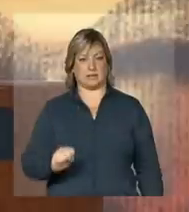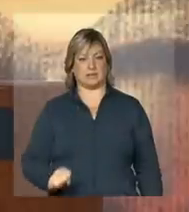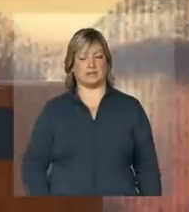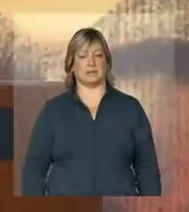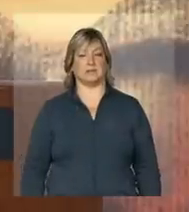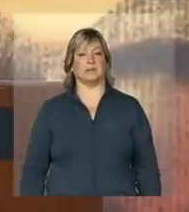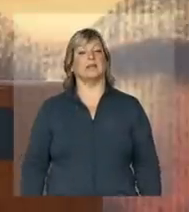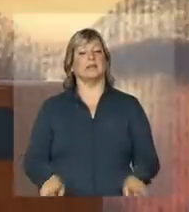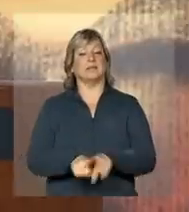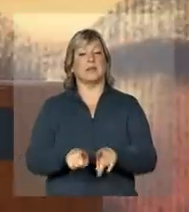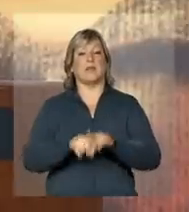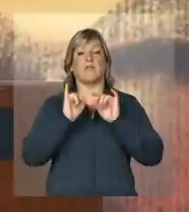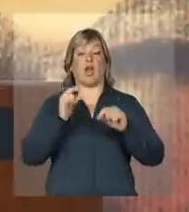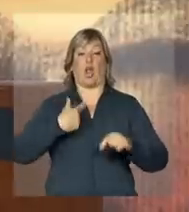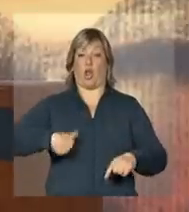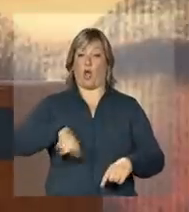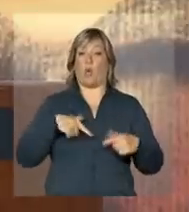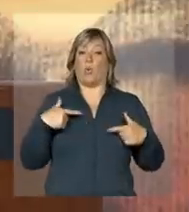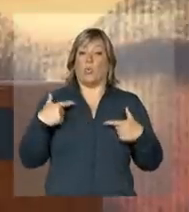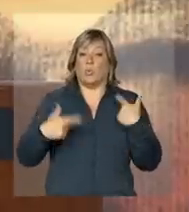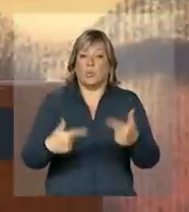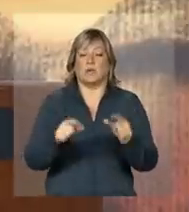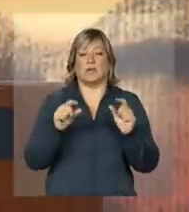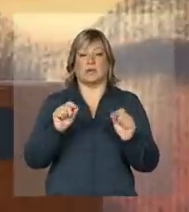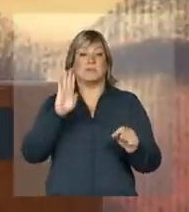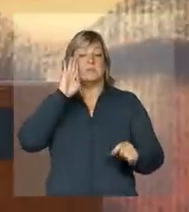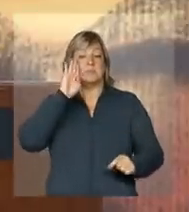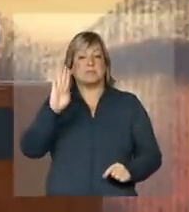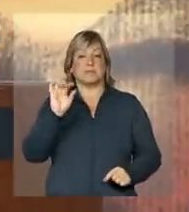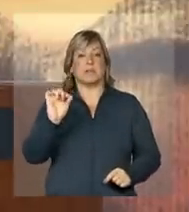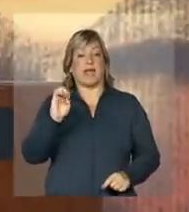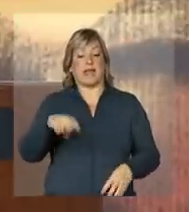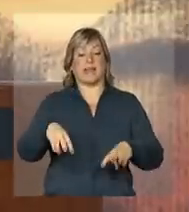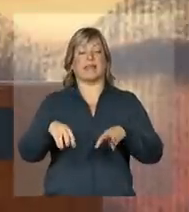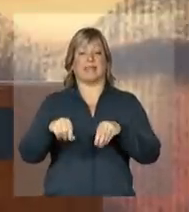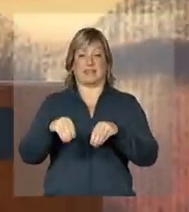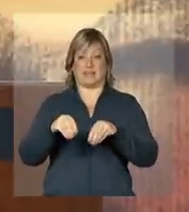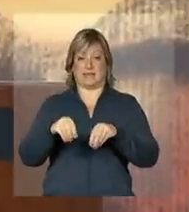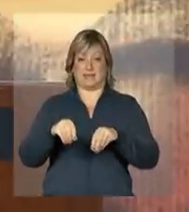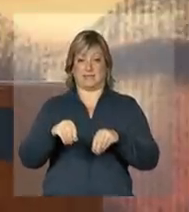também dizer que a nossa luta o eixo principal é a